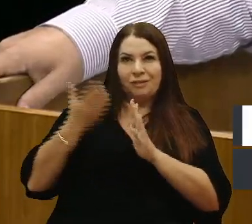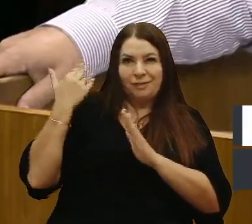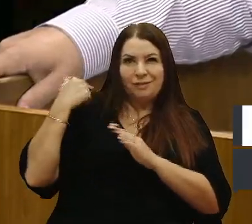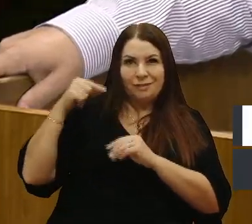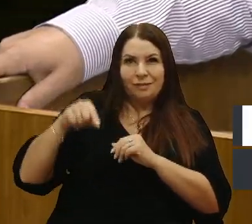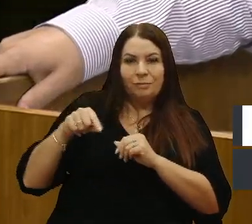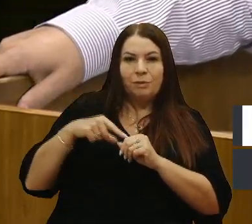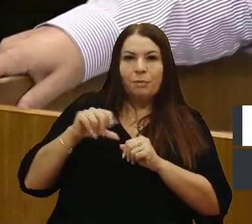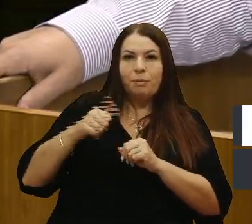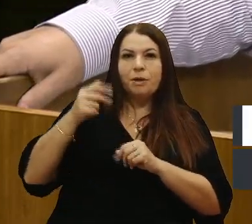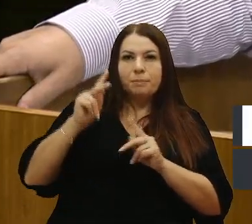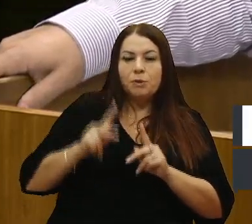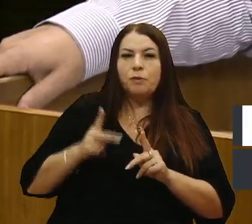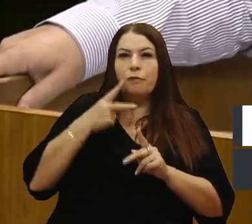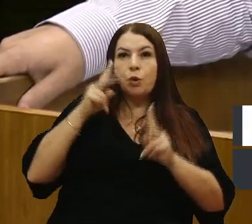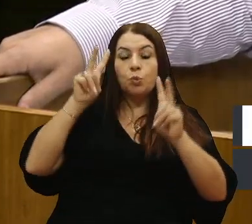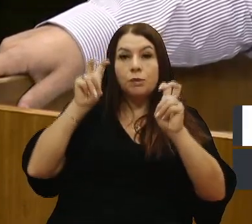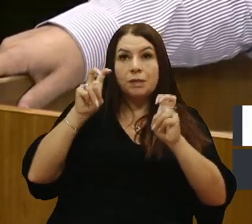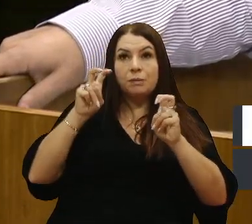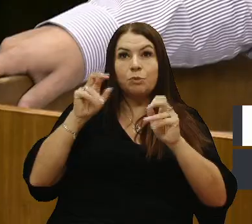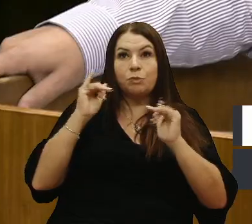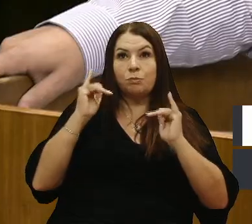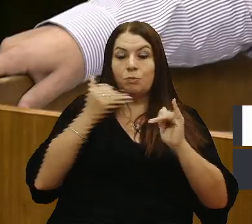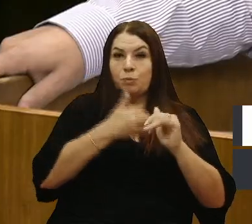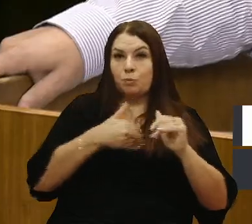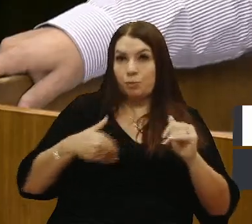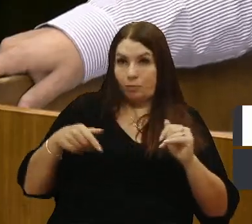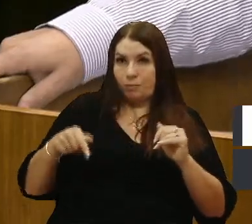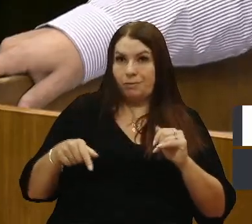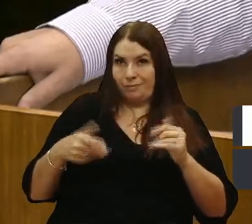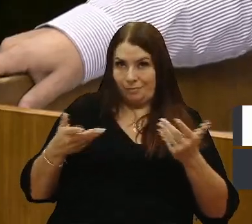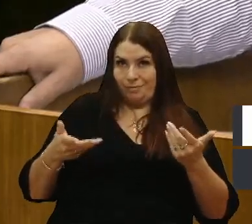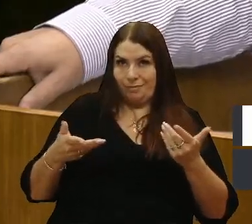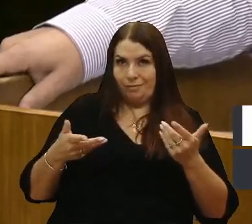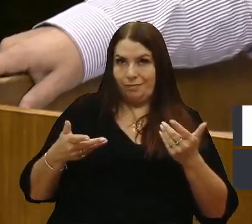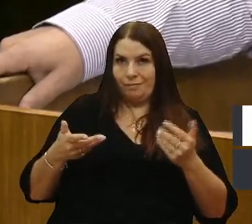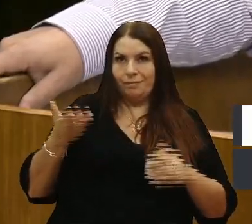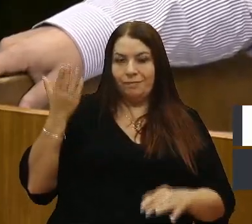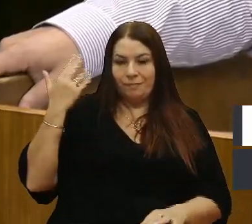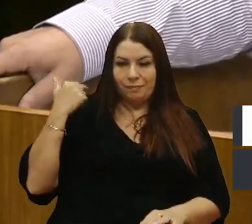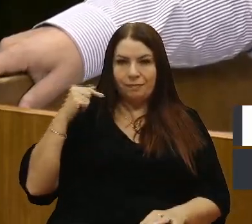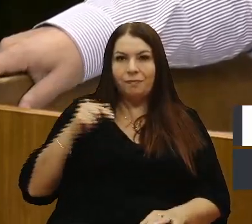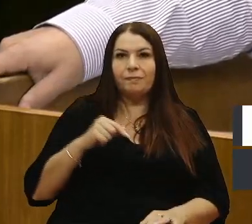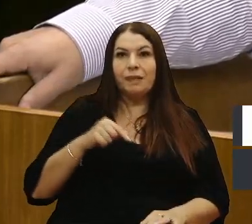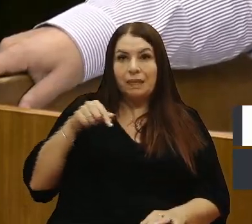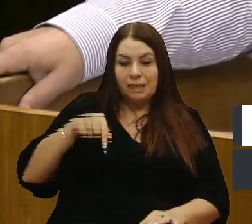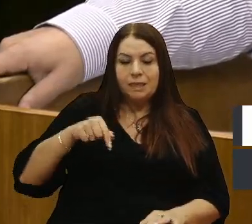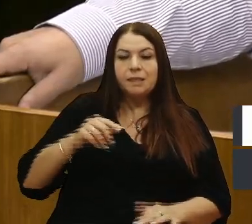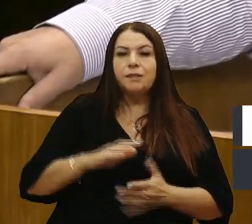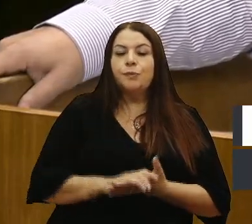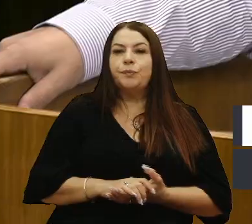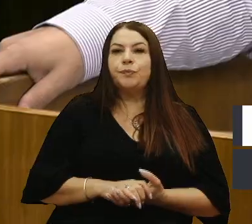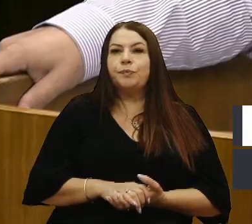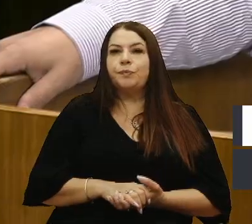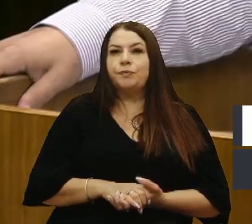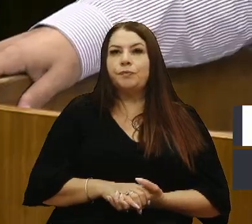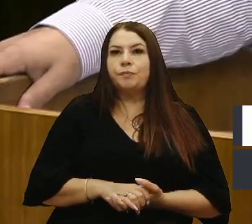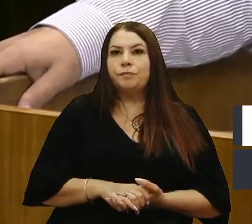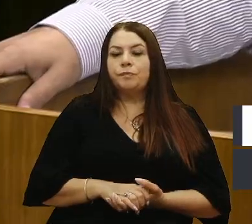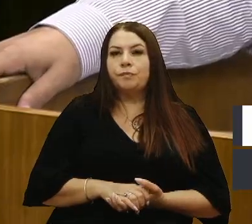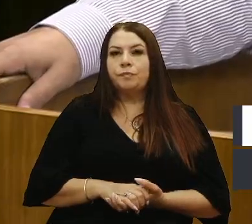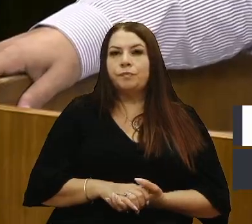primeiras pessoas que levantou o tema do transporte público da legislatura passada e dessa com